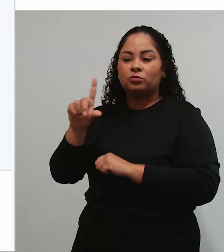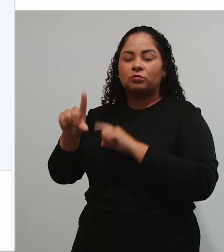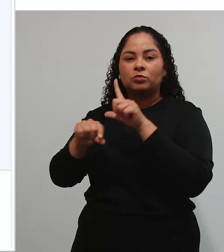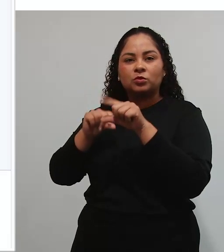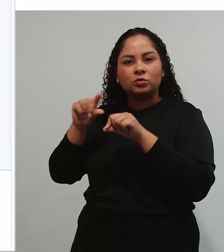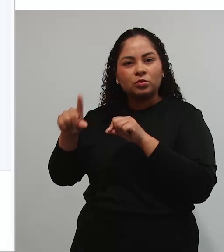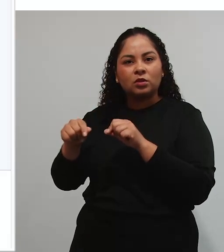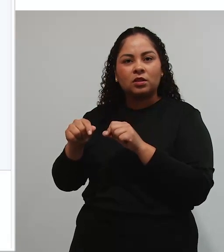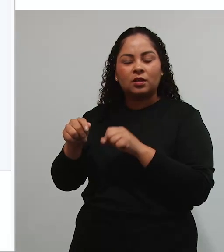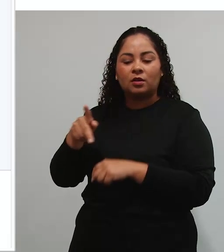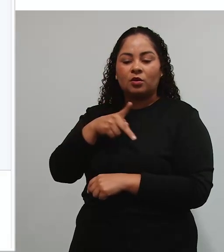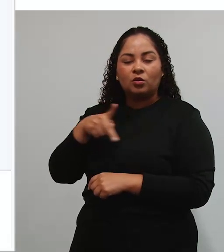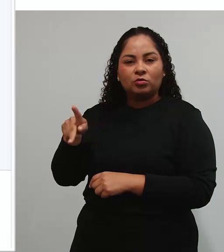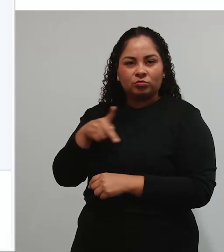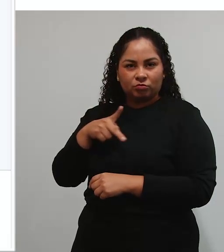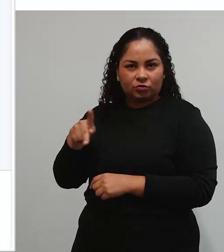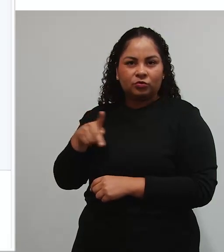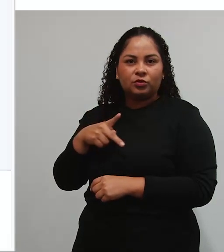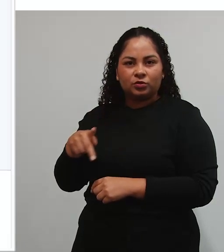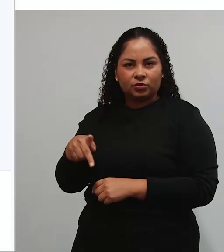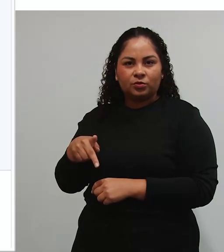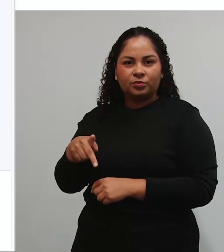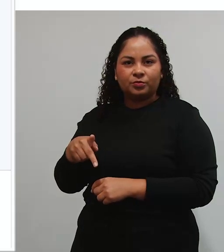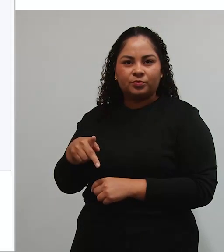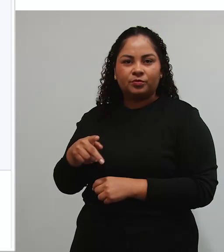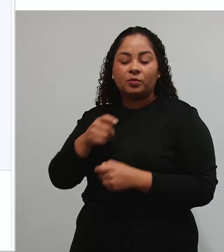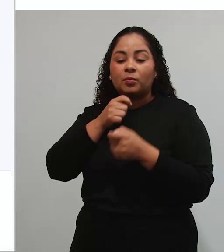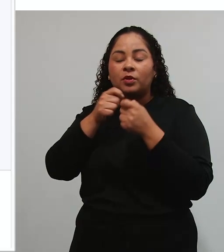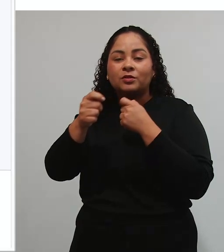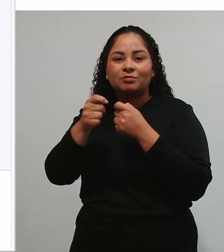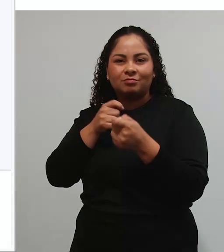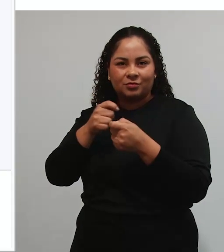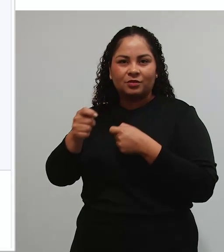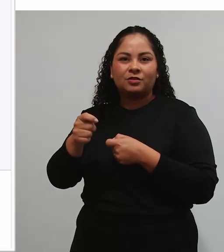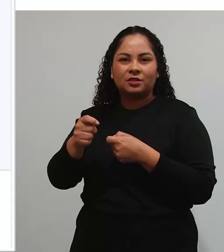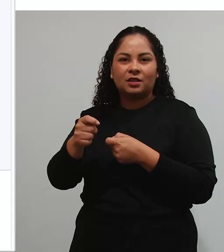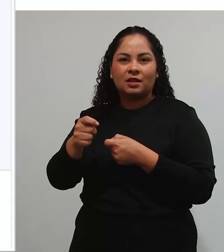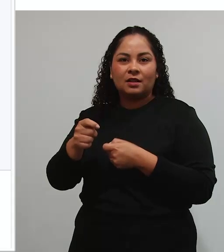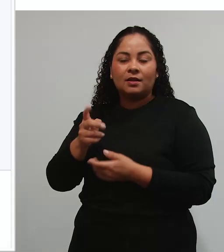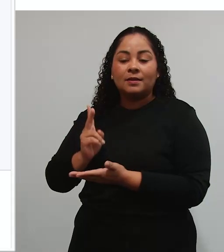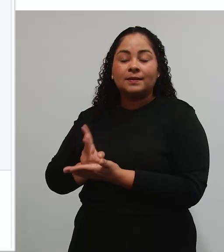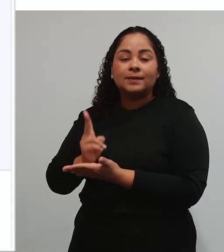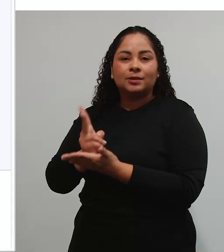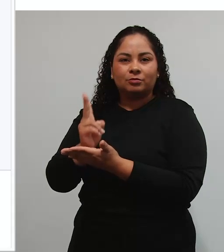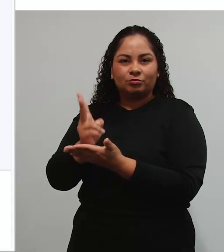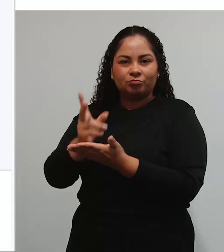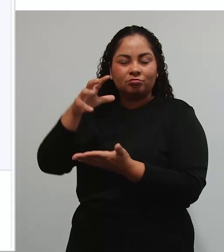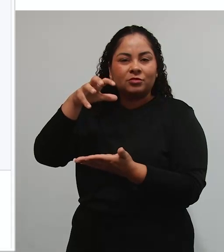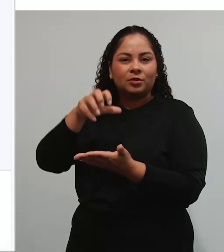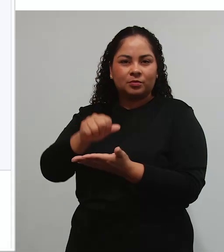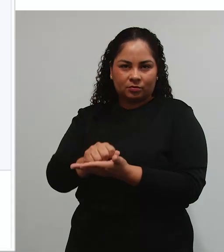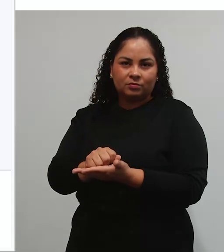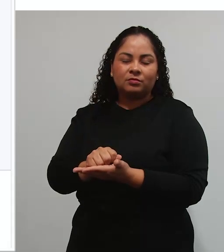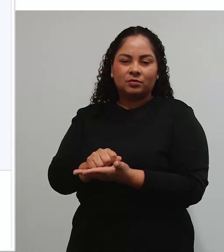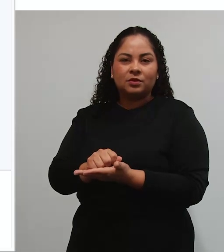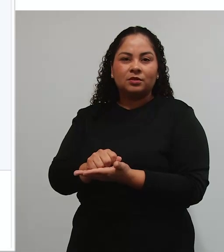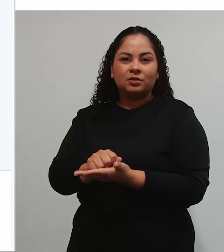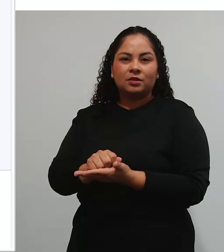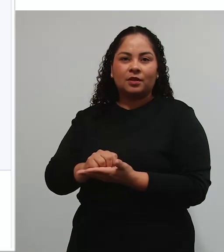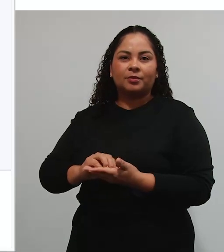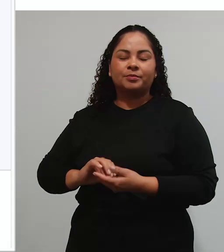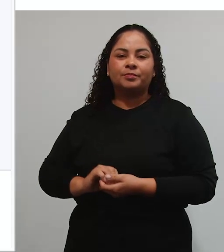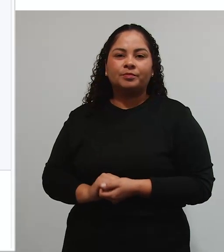vão escolher um professor, e aí vocês vão fazer, cabe registrar ainda que são